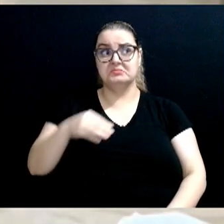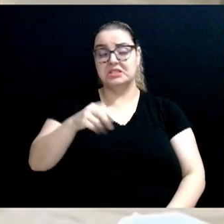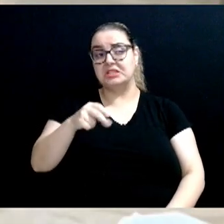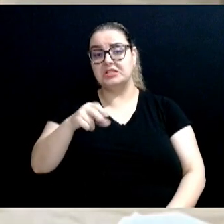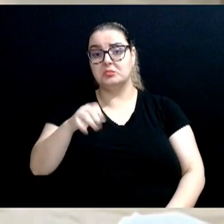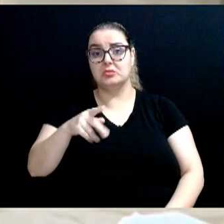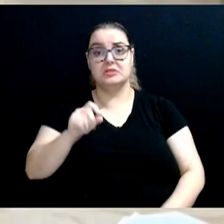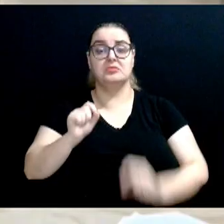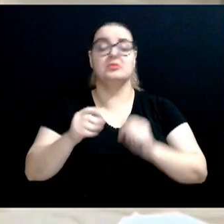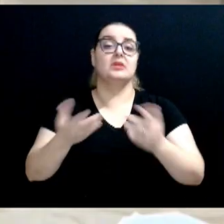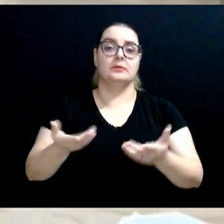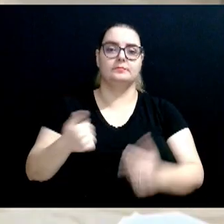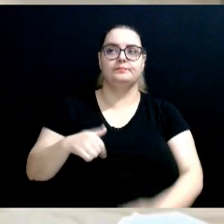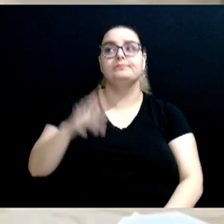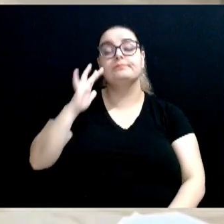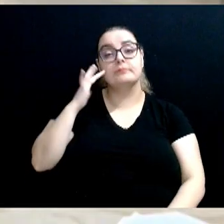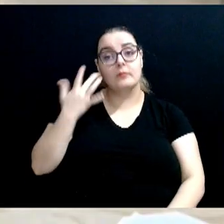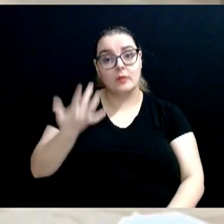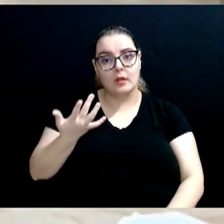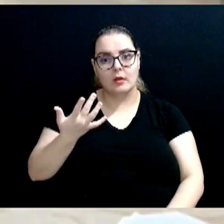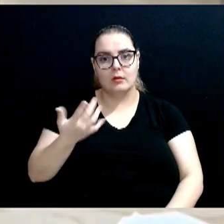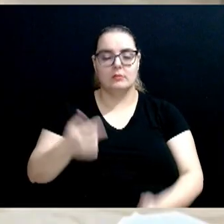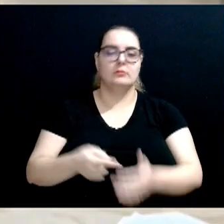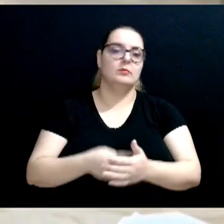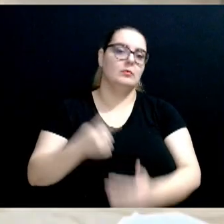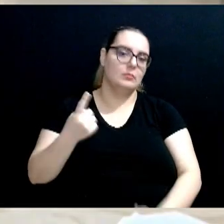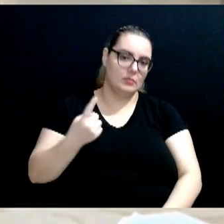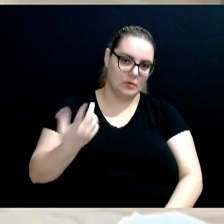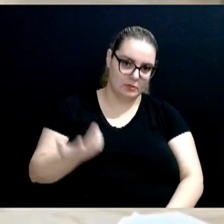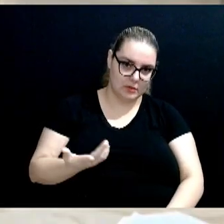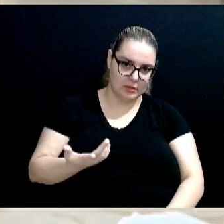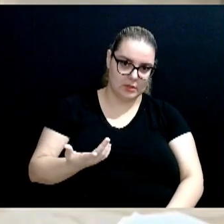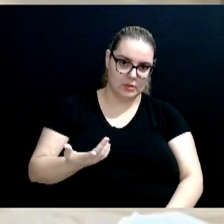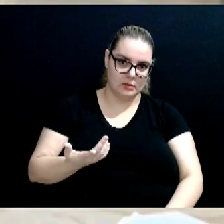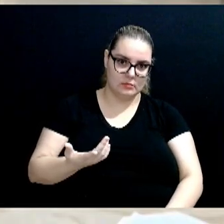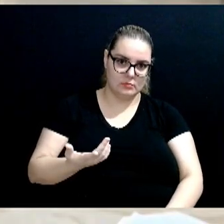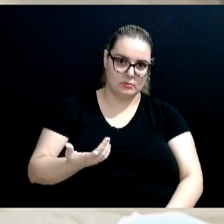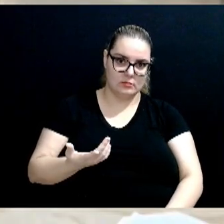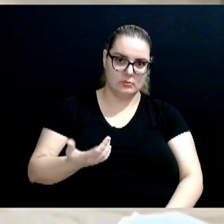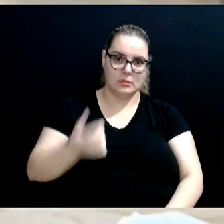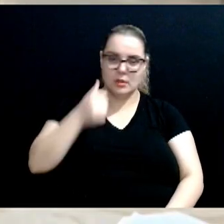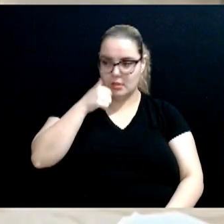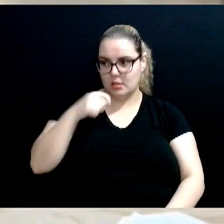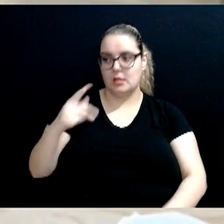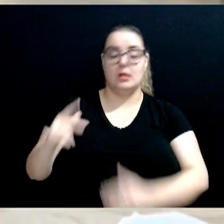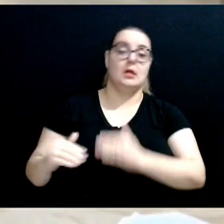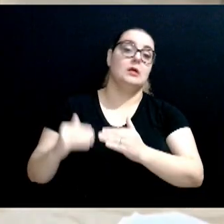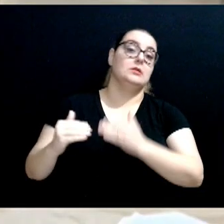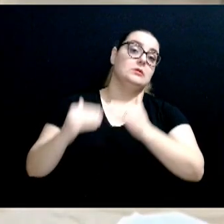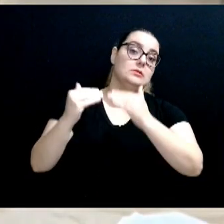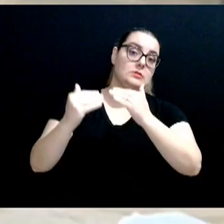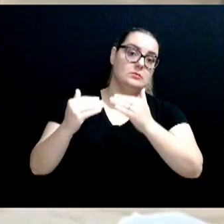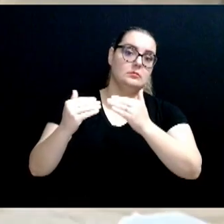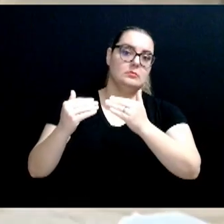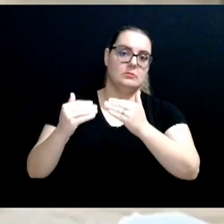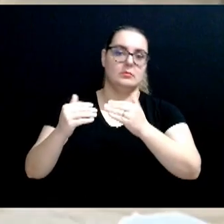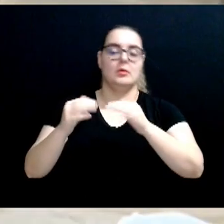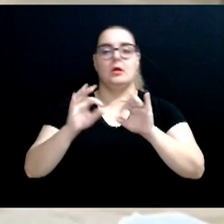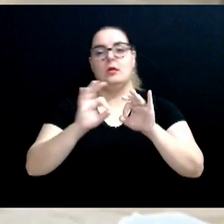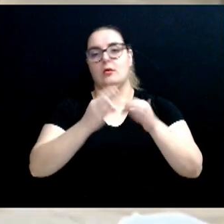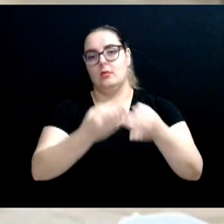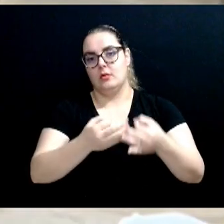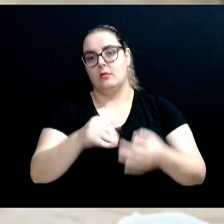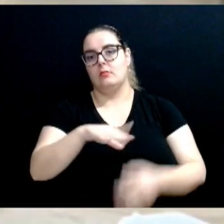Eu acho que, em primeiro lugar, ela desenvolveu isso, né? Essa família onde ela ficou mais de um